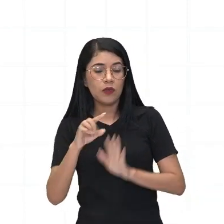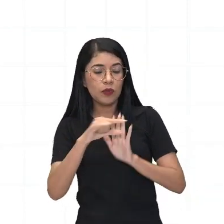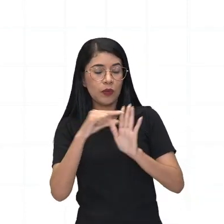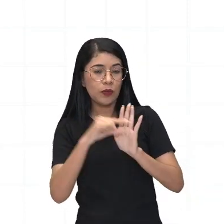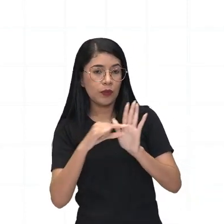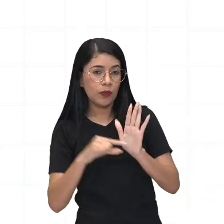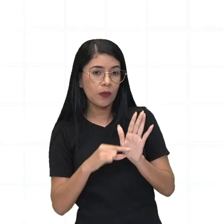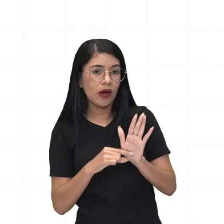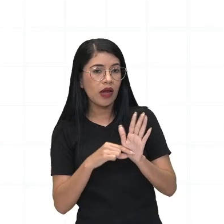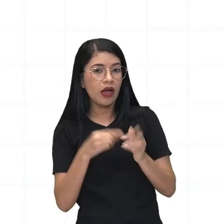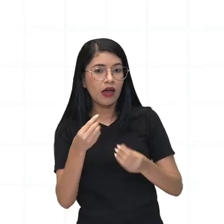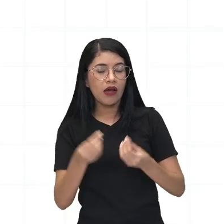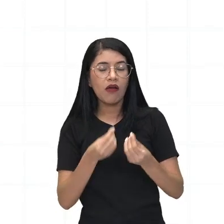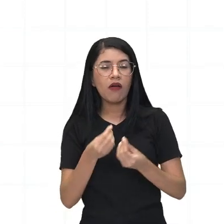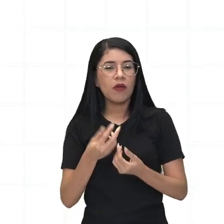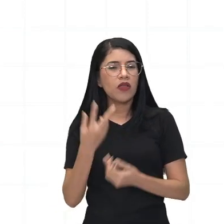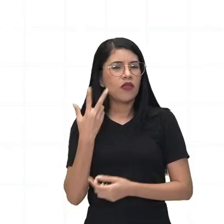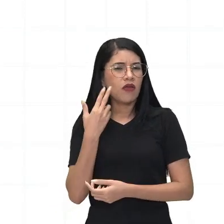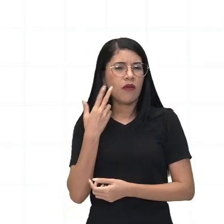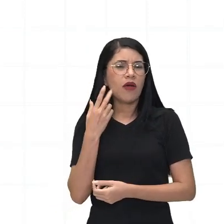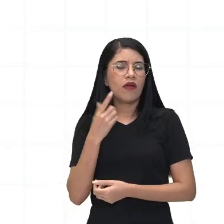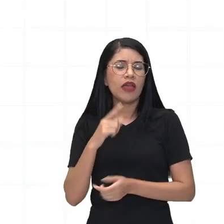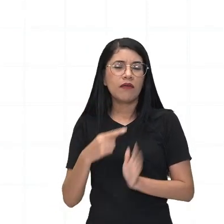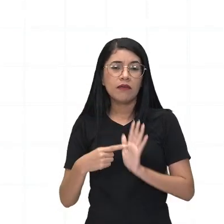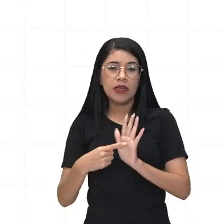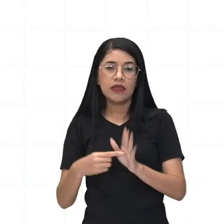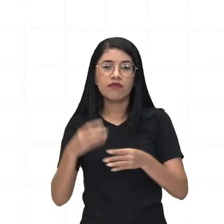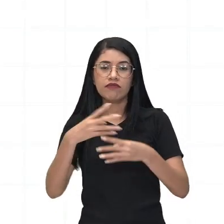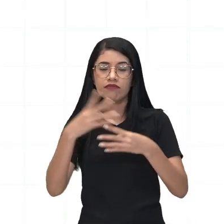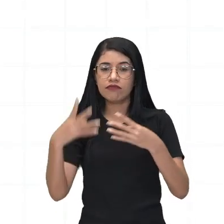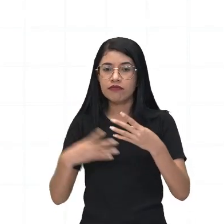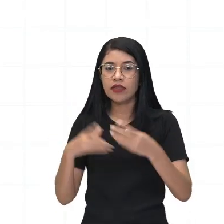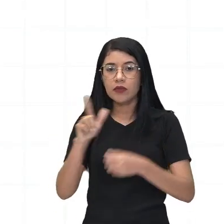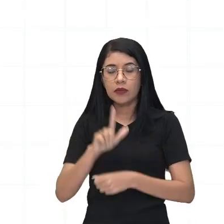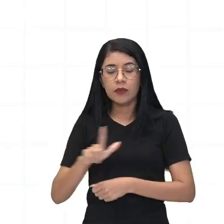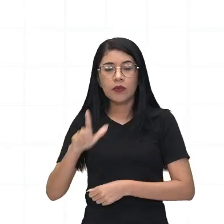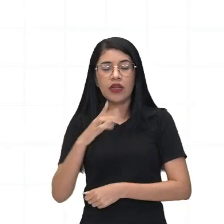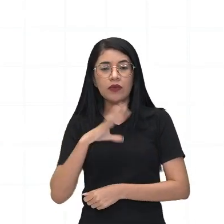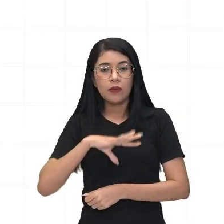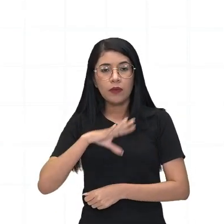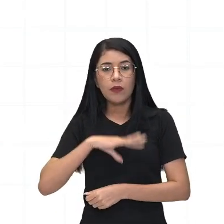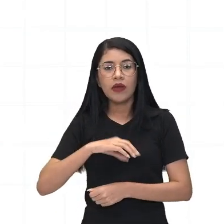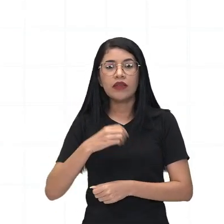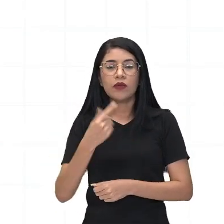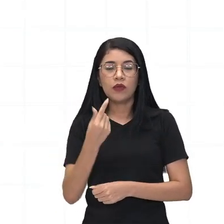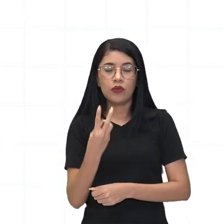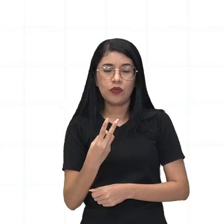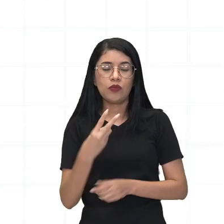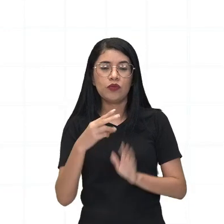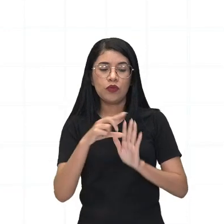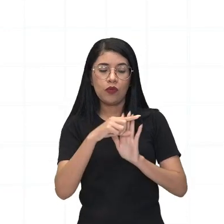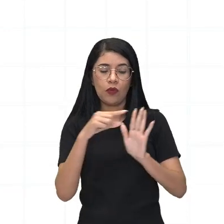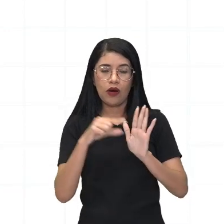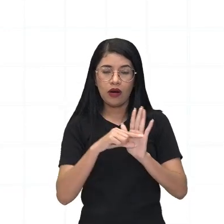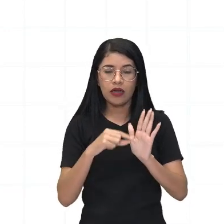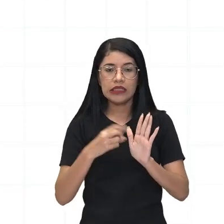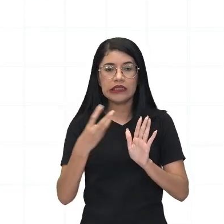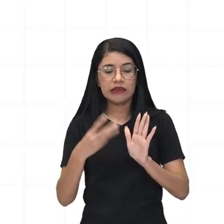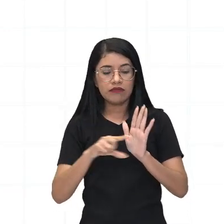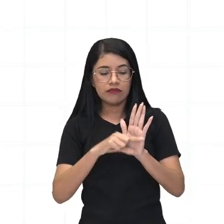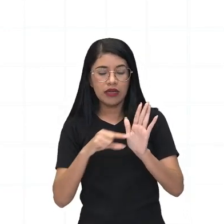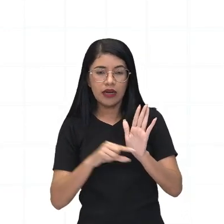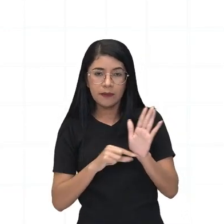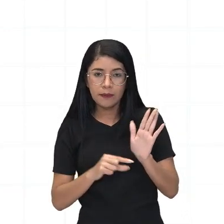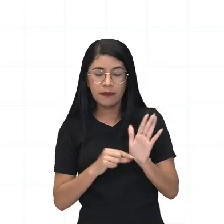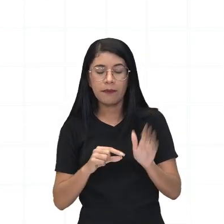aí, da forma mais comum que aparece para nós na literatura de língua portuguesa, 2 quartetos e 2 tercetos. E aí, então,